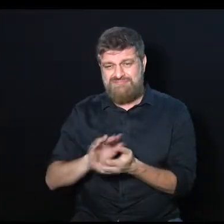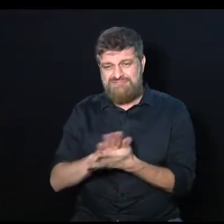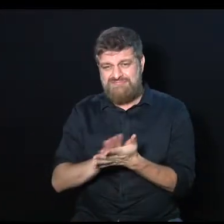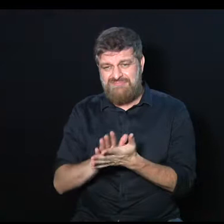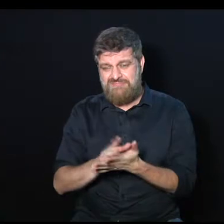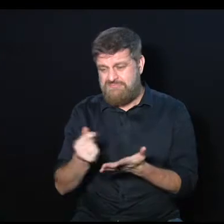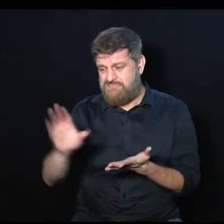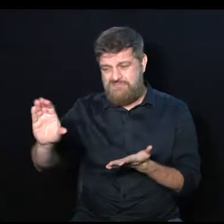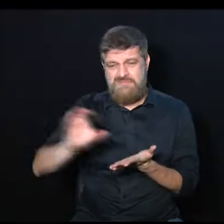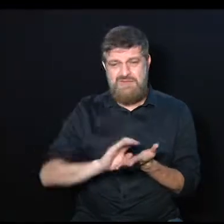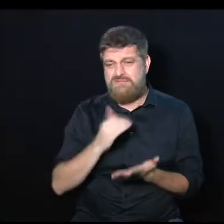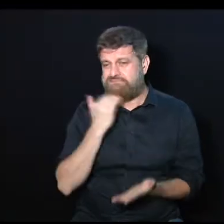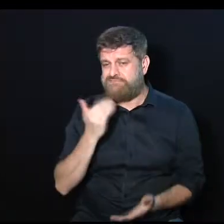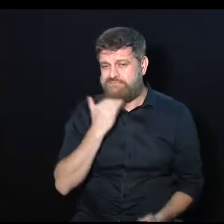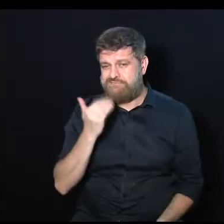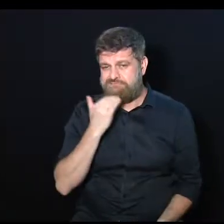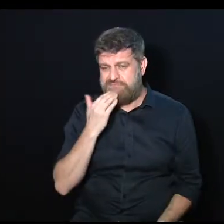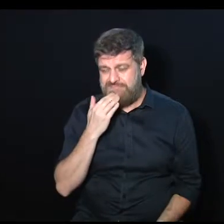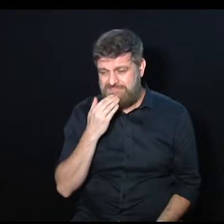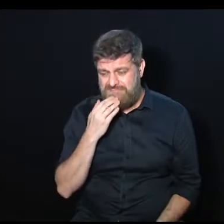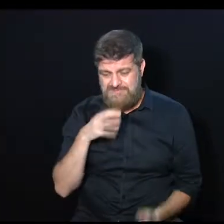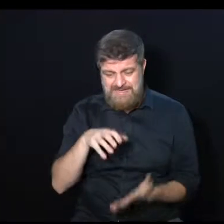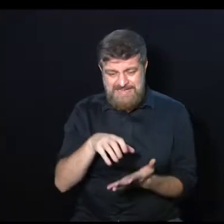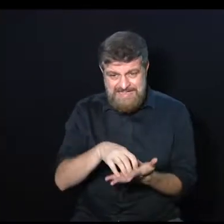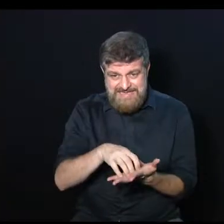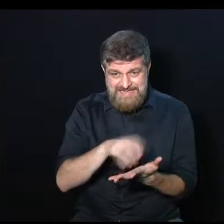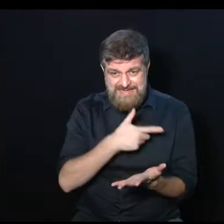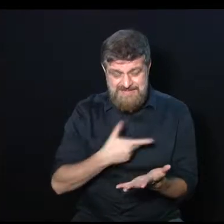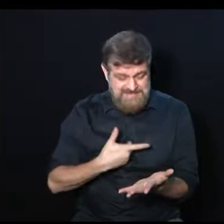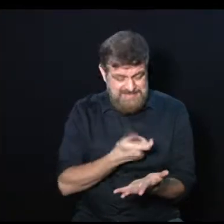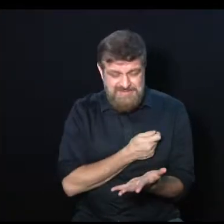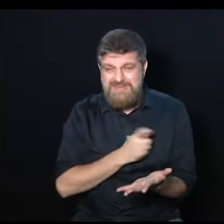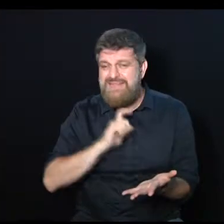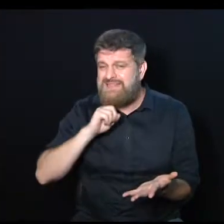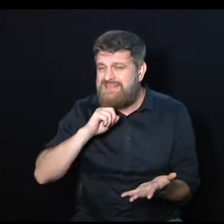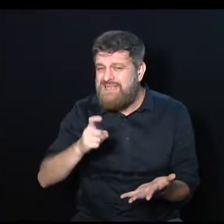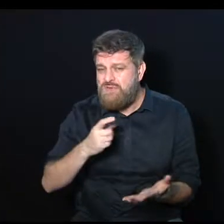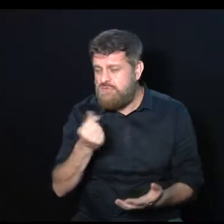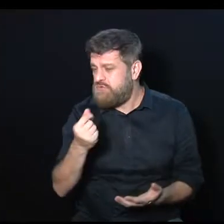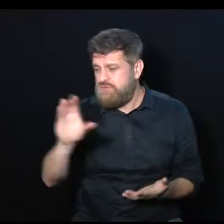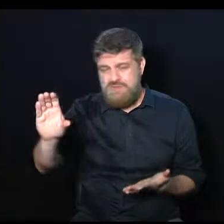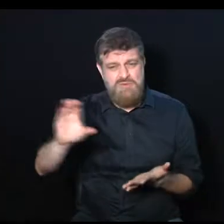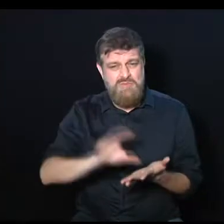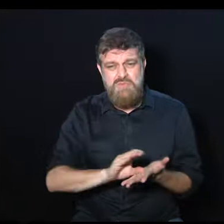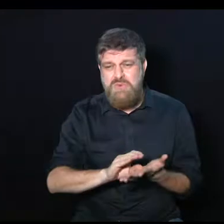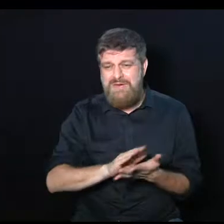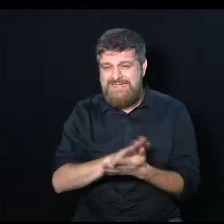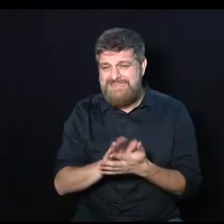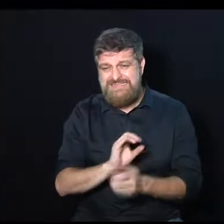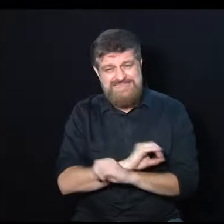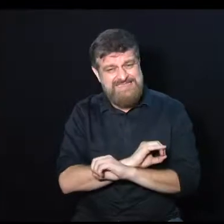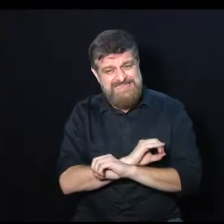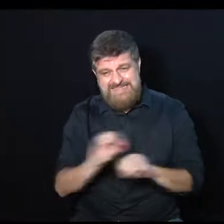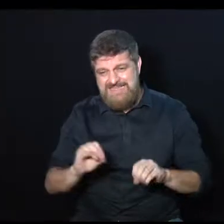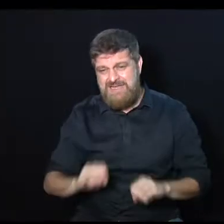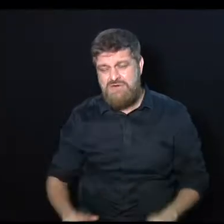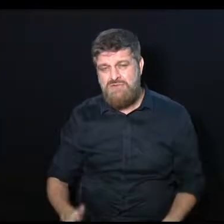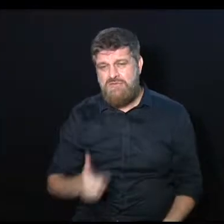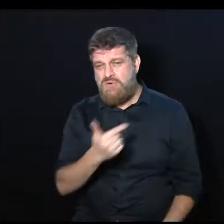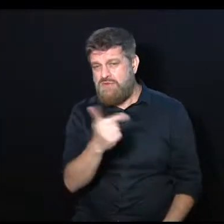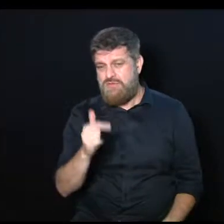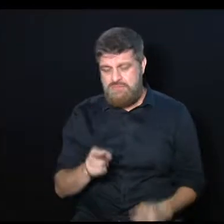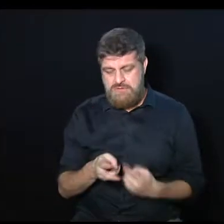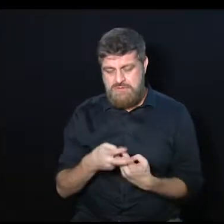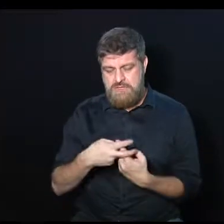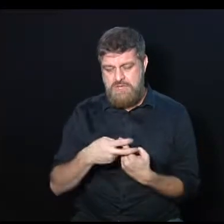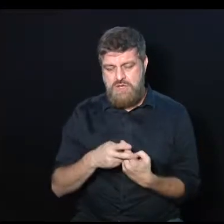hoje não apareceu para nenhum centro. Nenhum recurso foi liberado até hoje. Não existe uma tabela específica do SUS